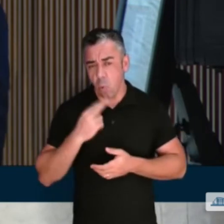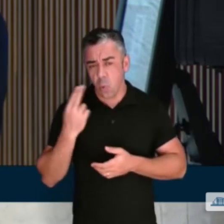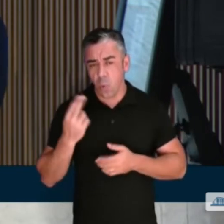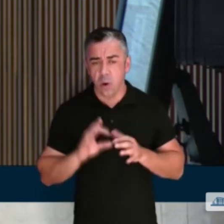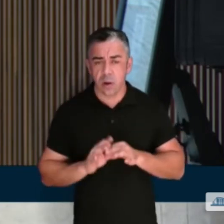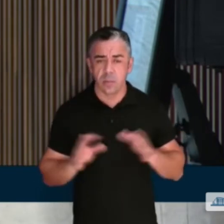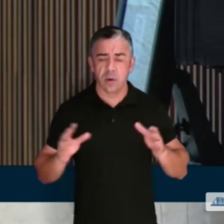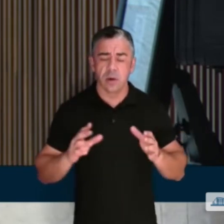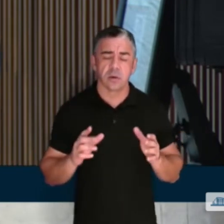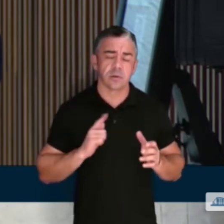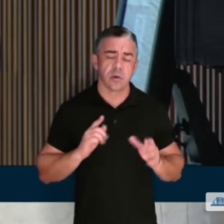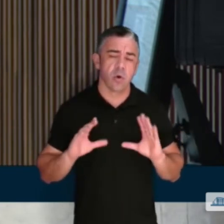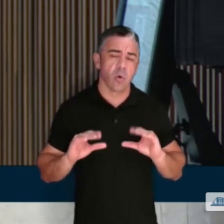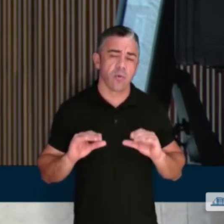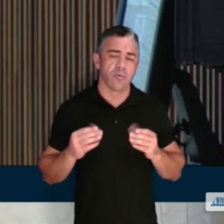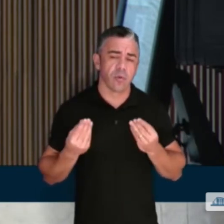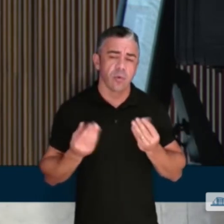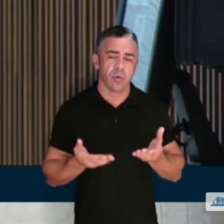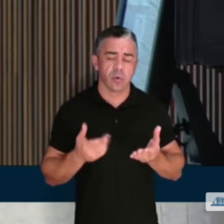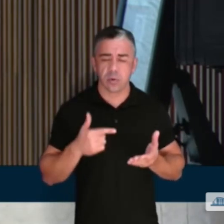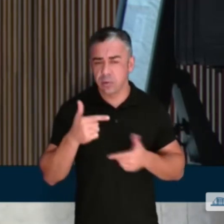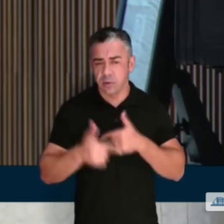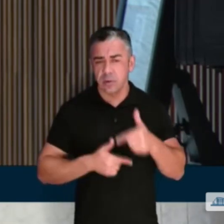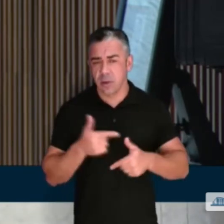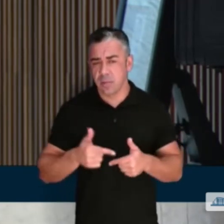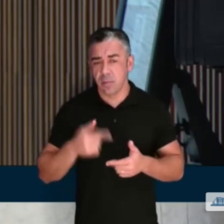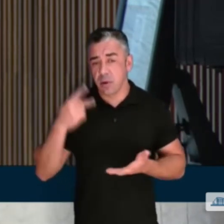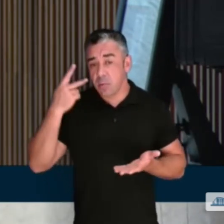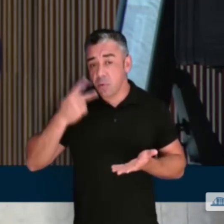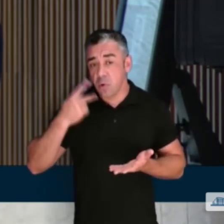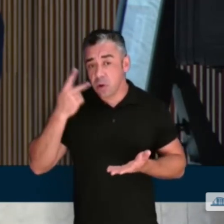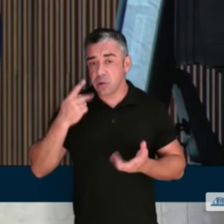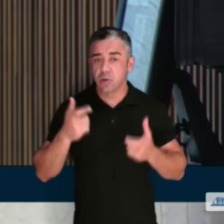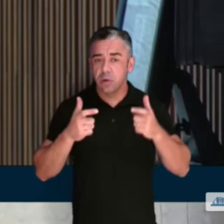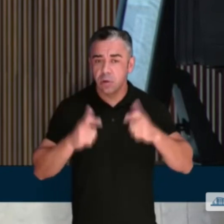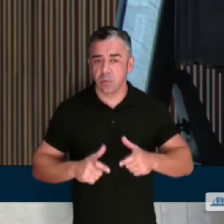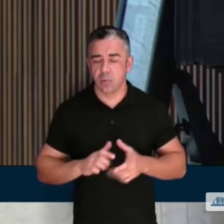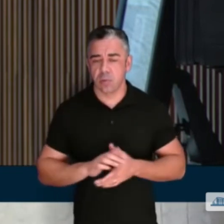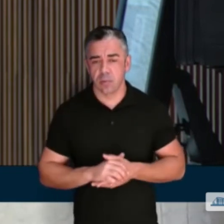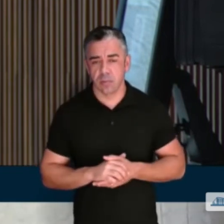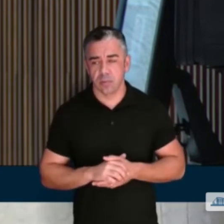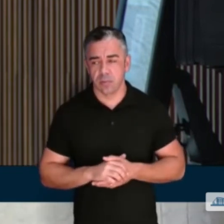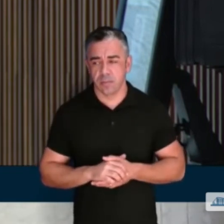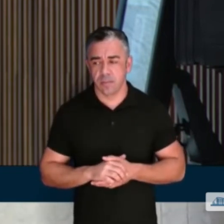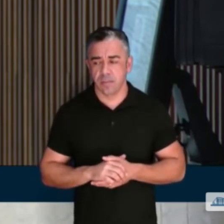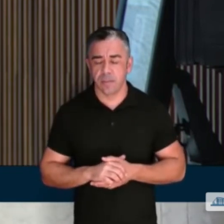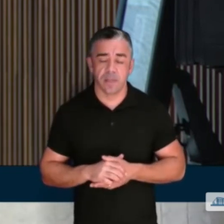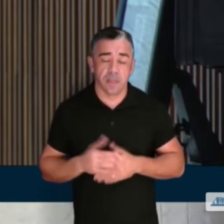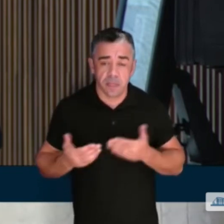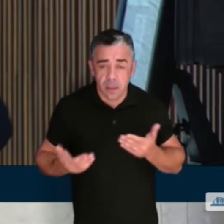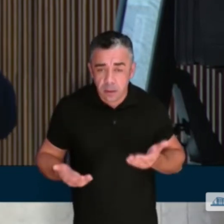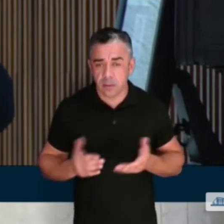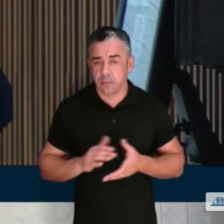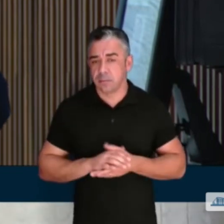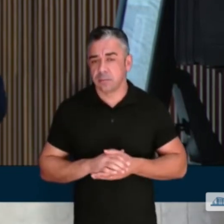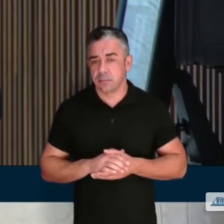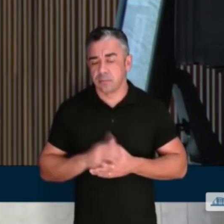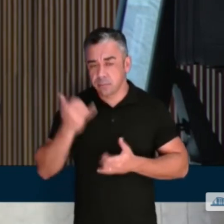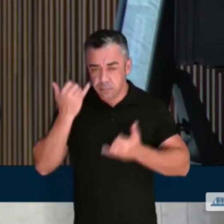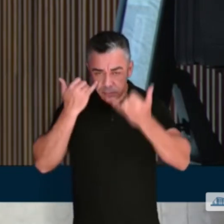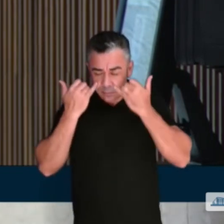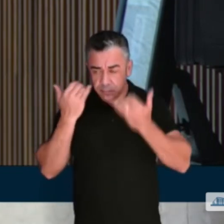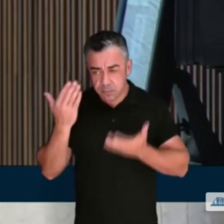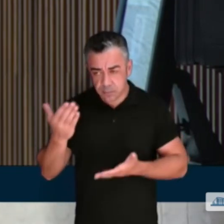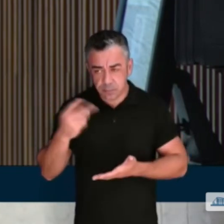permitir maior comodidade para ações de política local? O que resta,